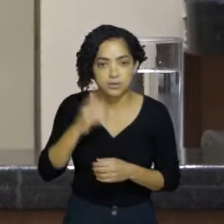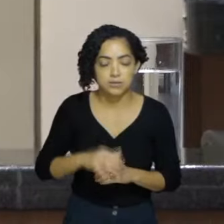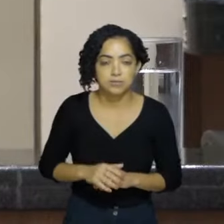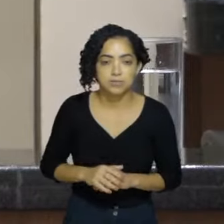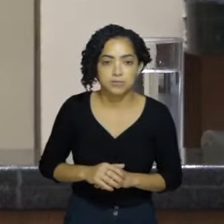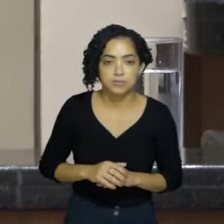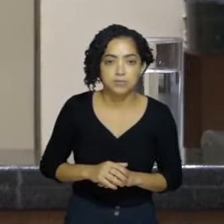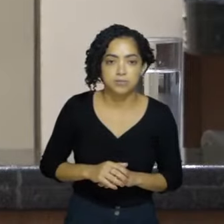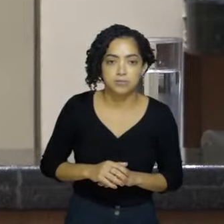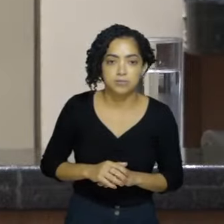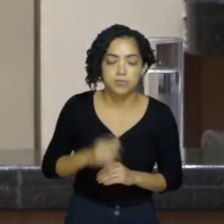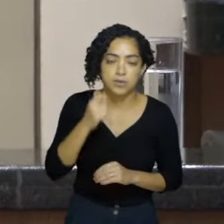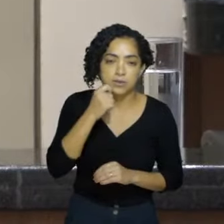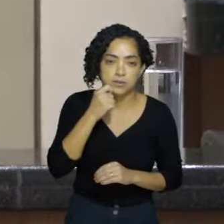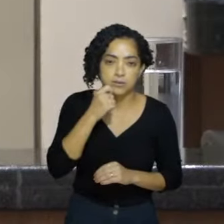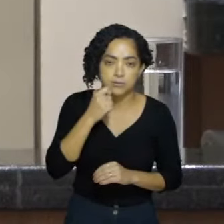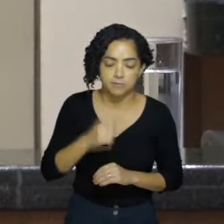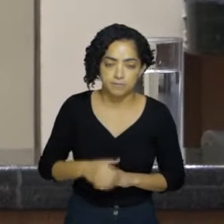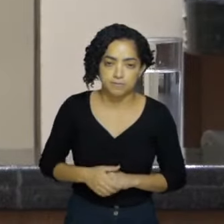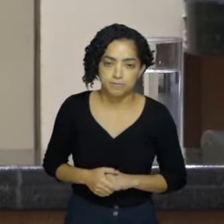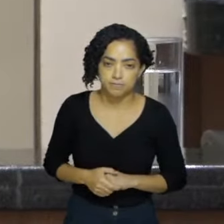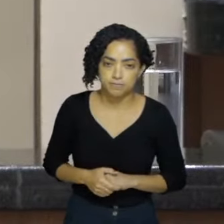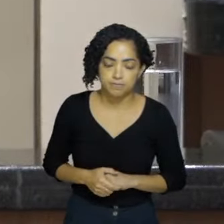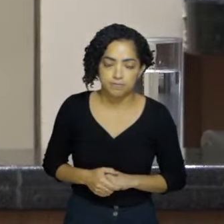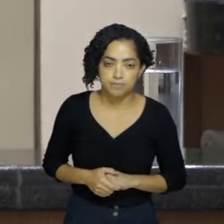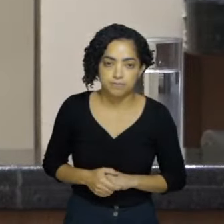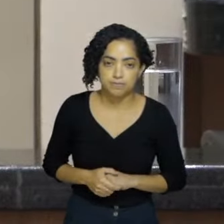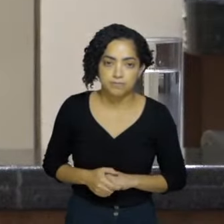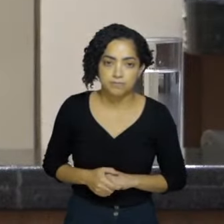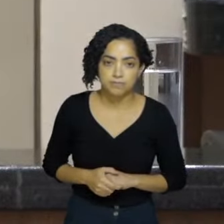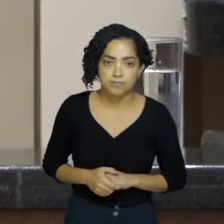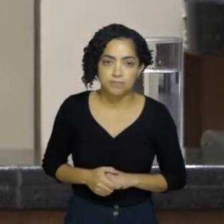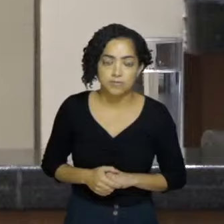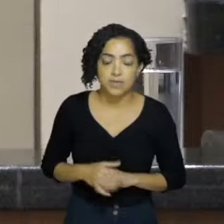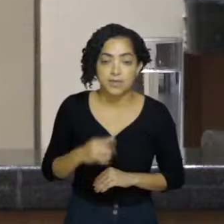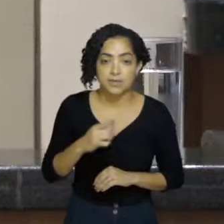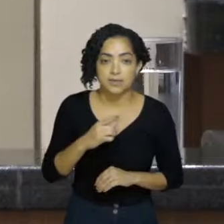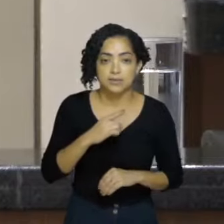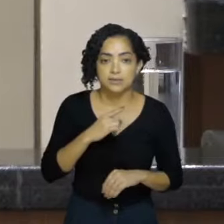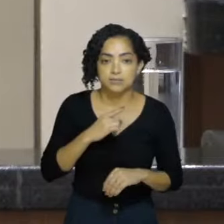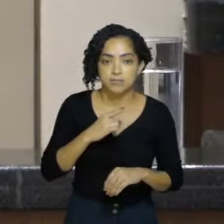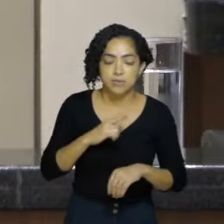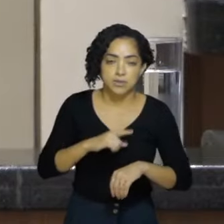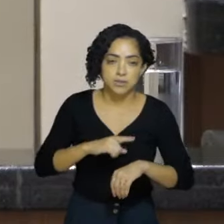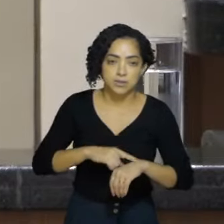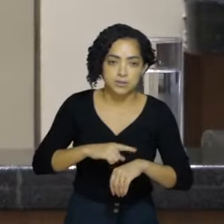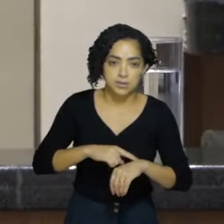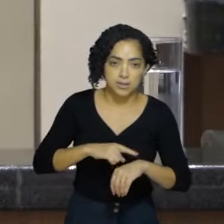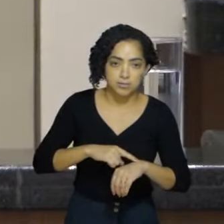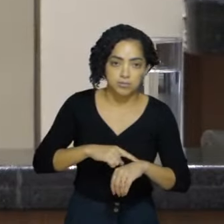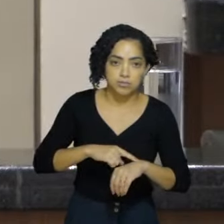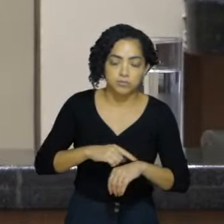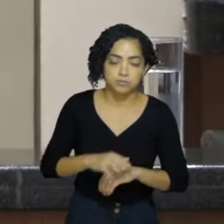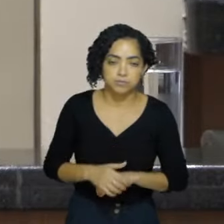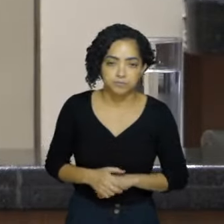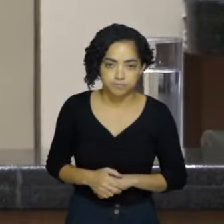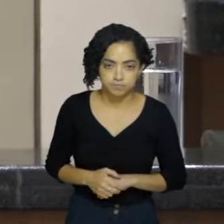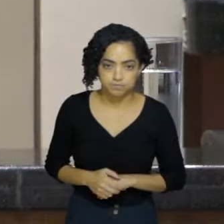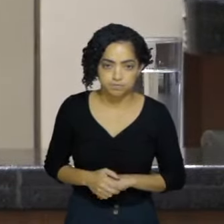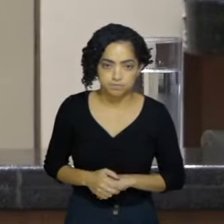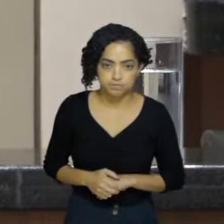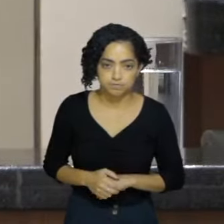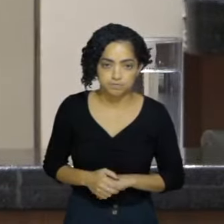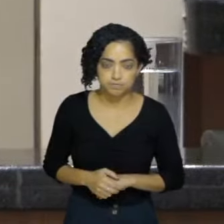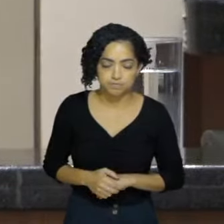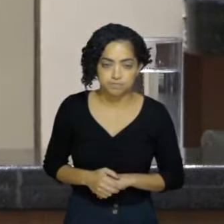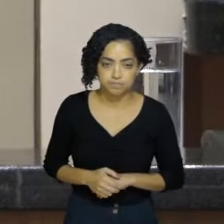Ana Campagnolo. Vossa Excelência tem o tempo regimental.